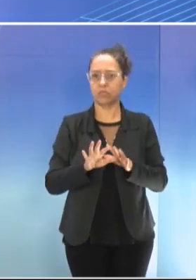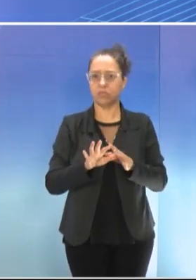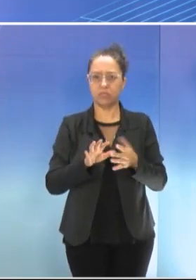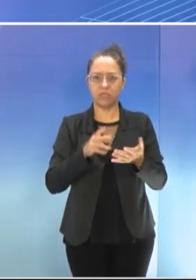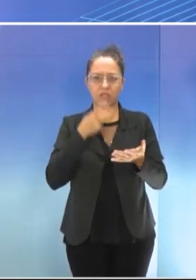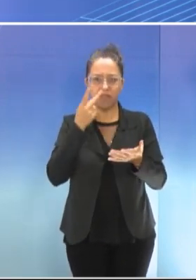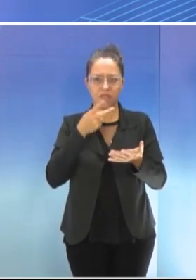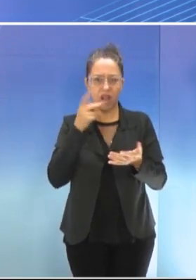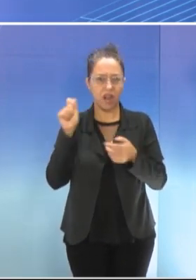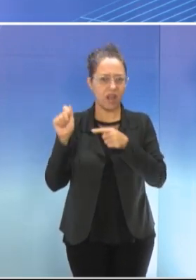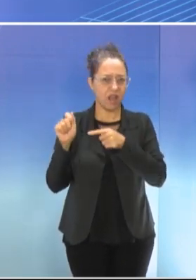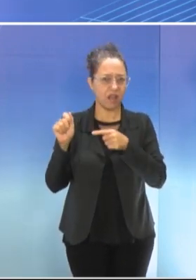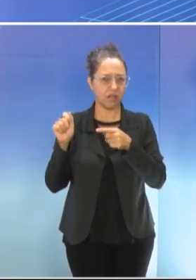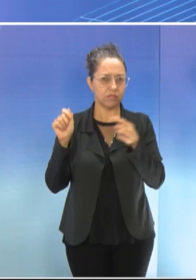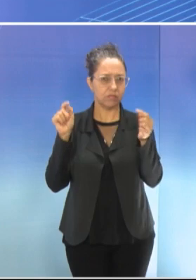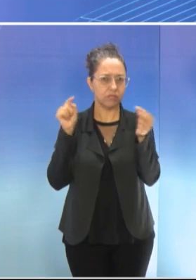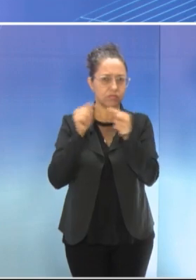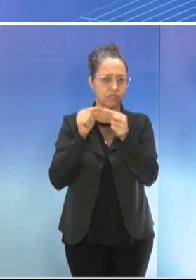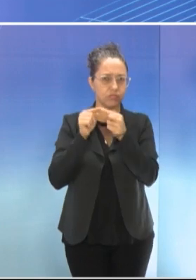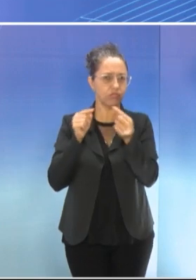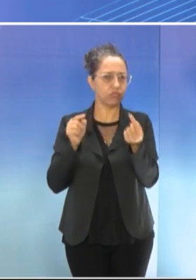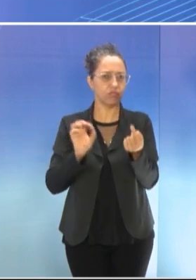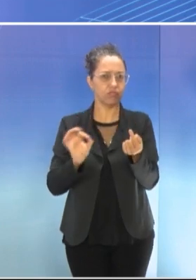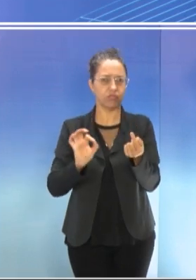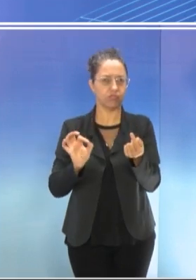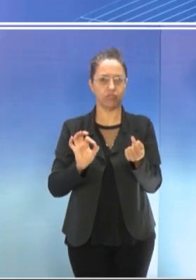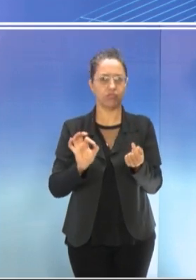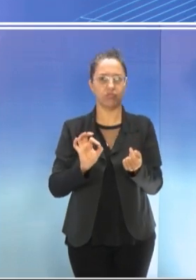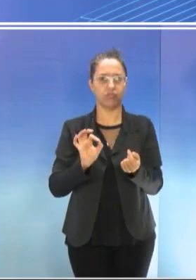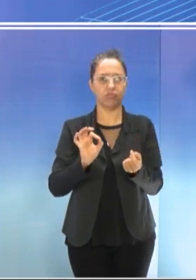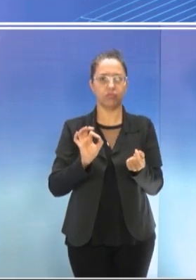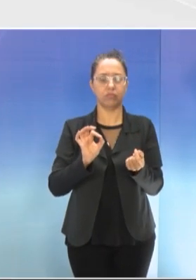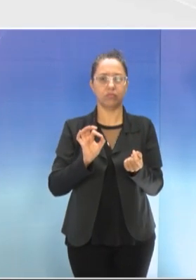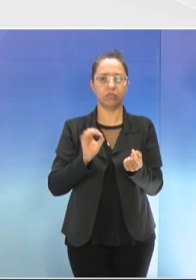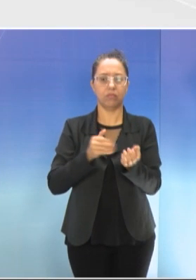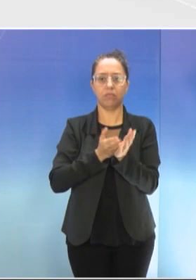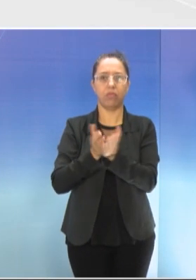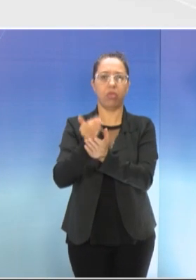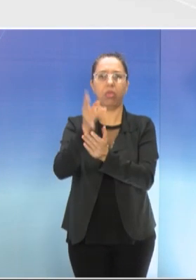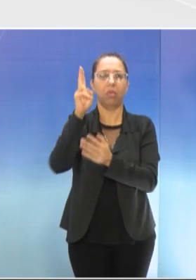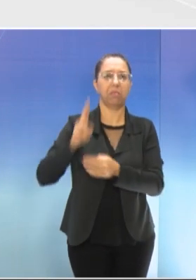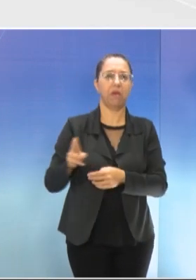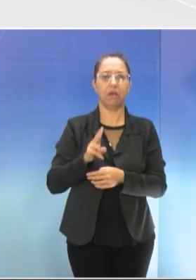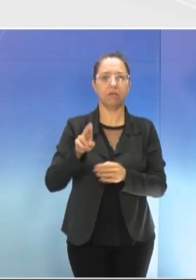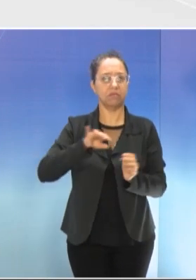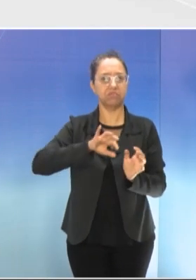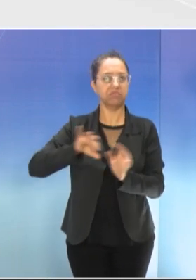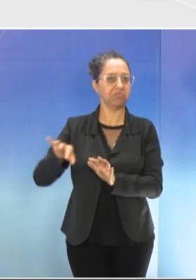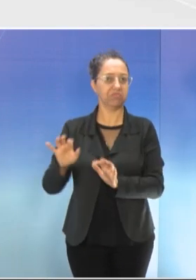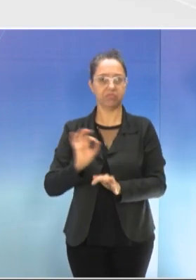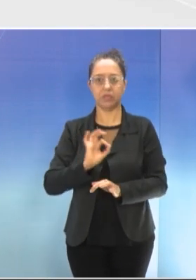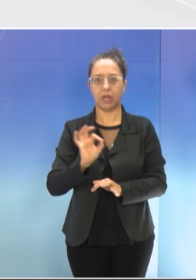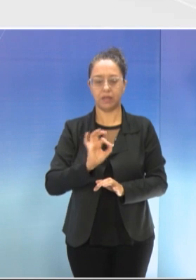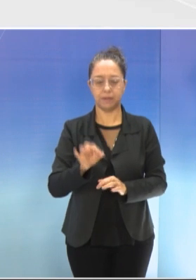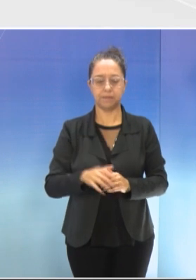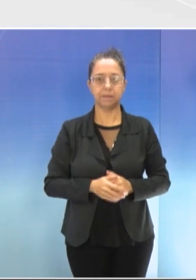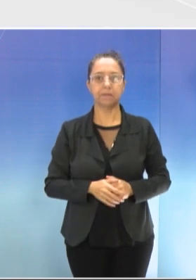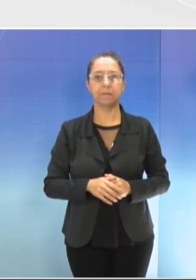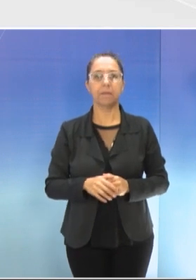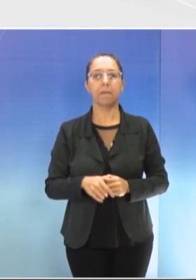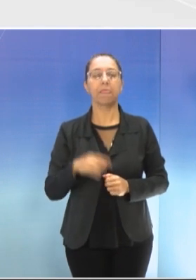foi falado sobre a questão da letra A, por exemplo, o desvio celibatário. Ninguém não falou de celibato, ele não